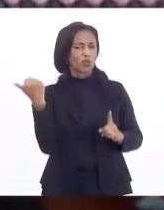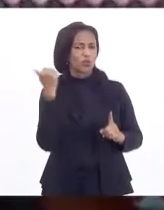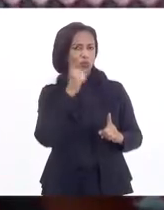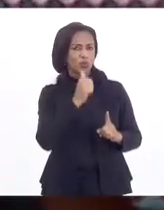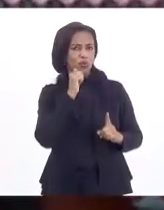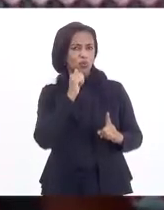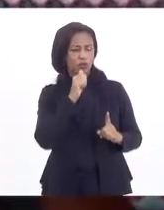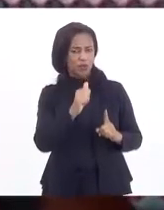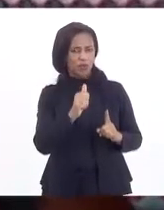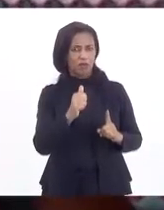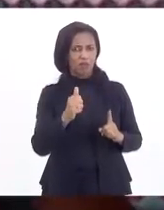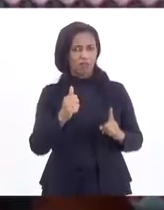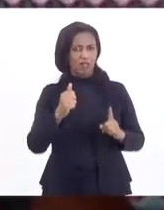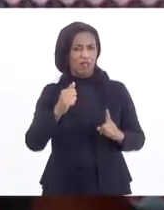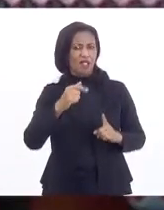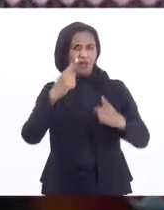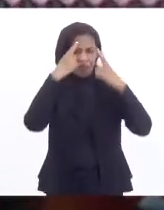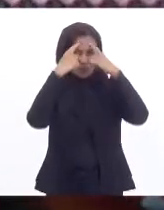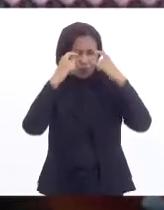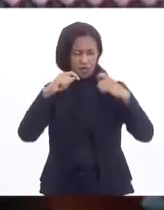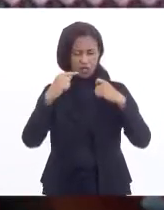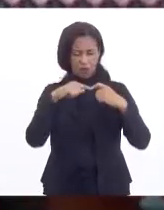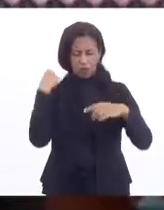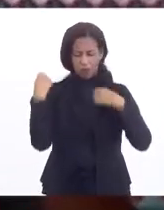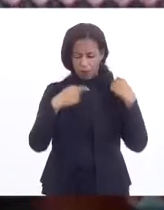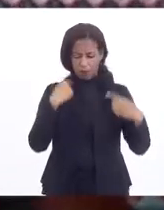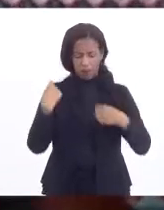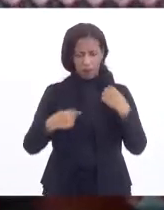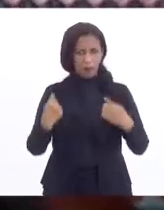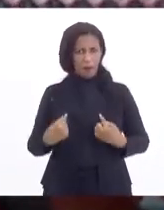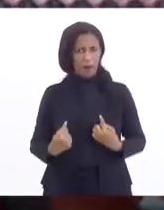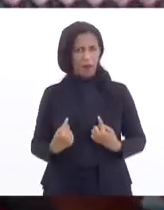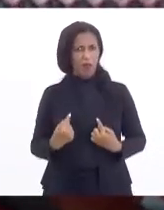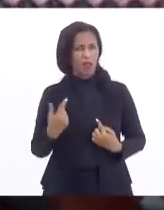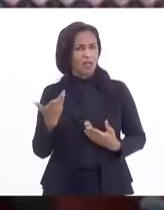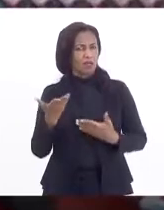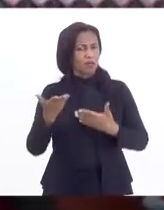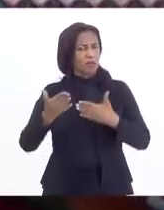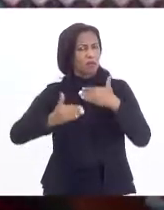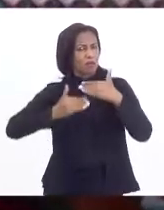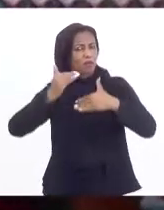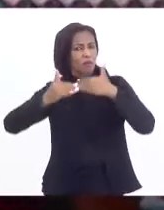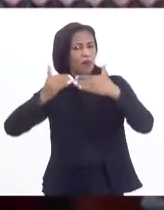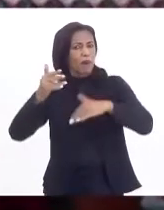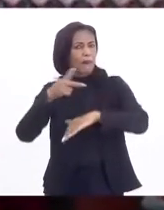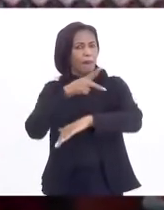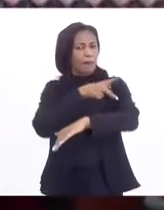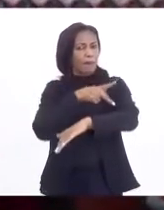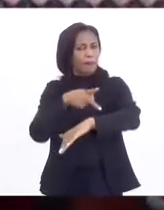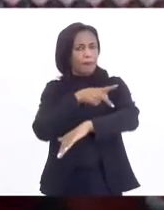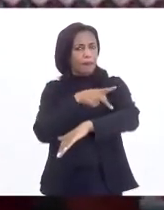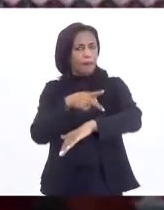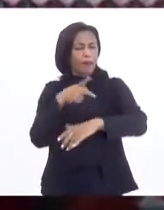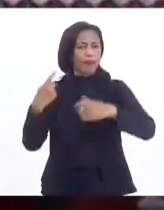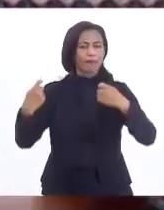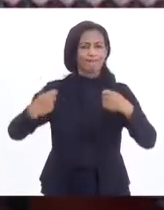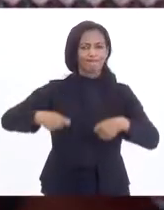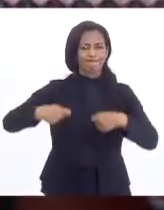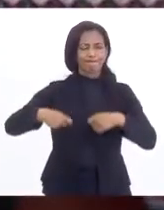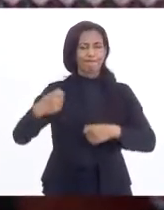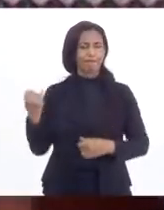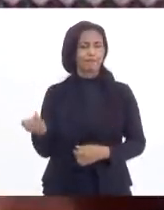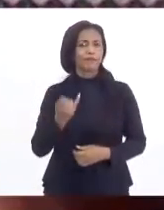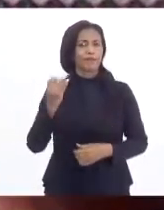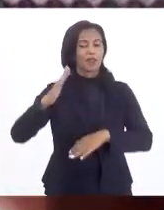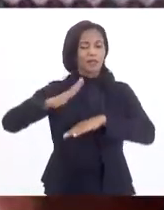do corpo da mulher. Isso é um processo pedagógico e muito necessário,